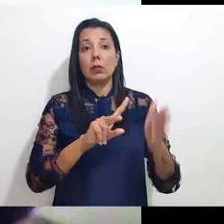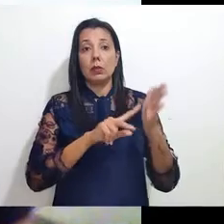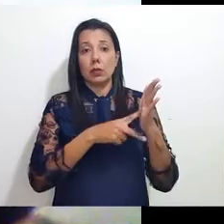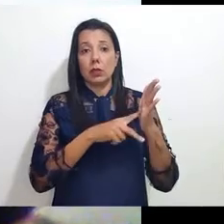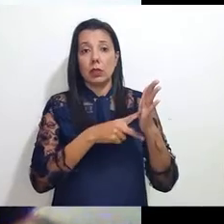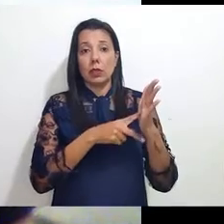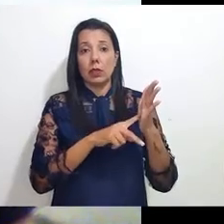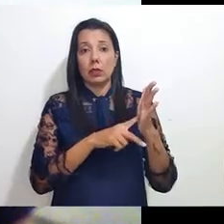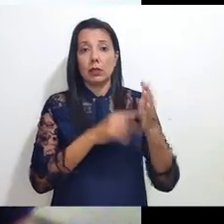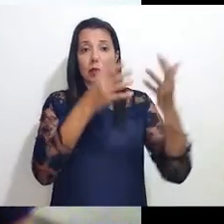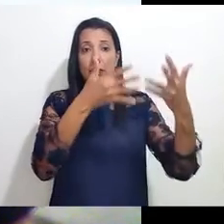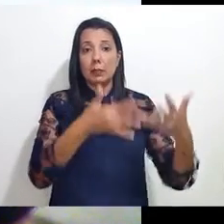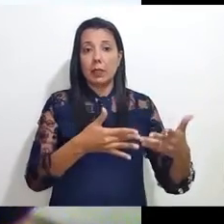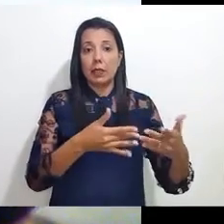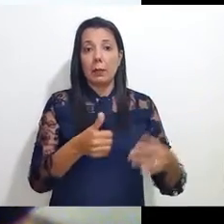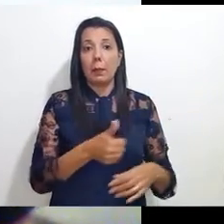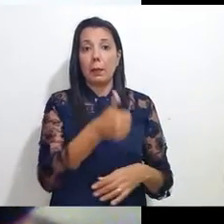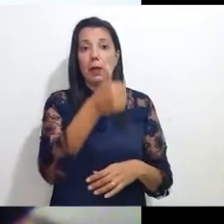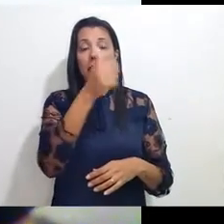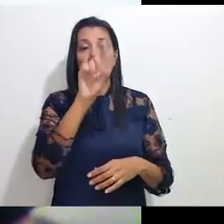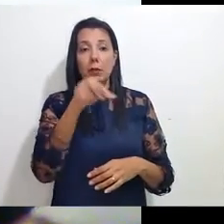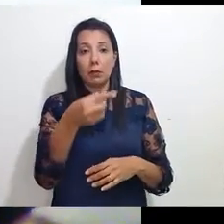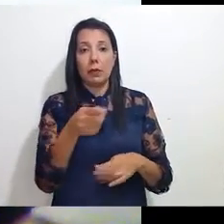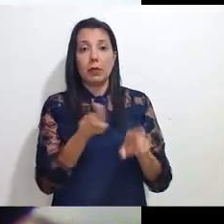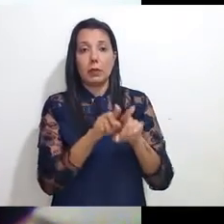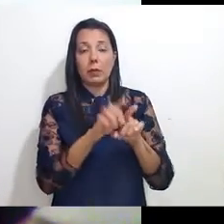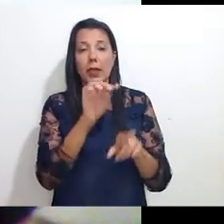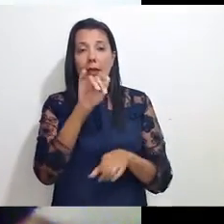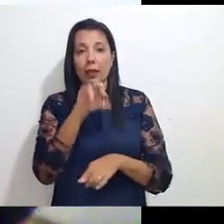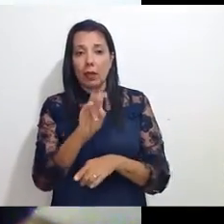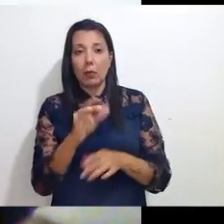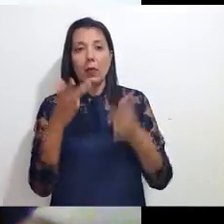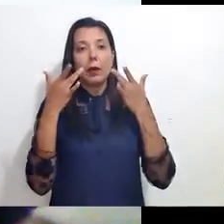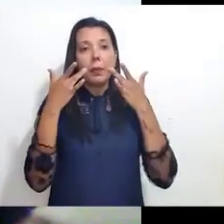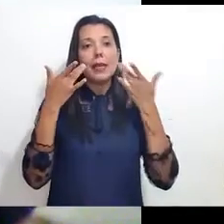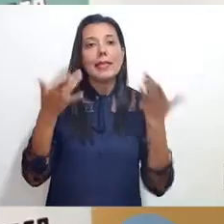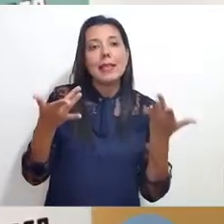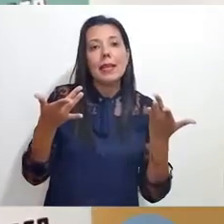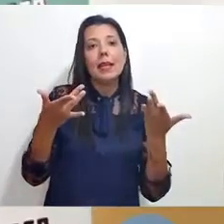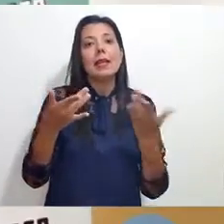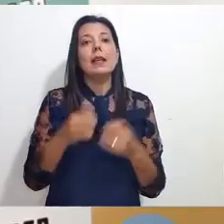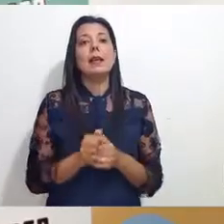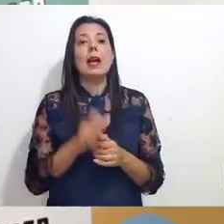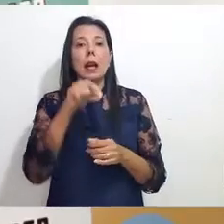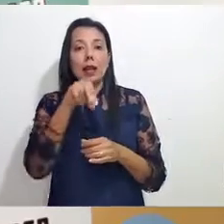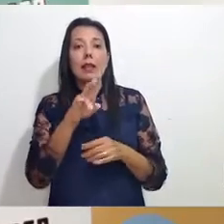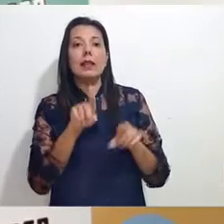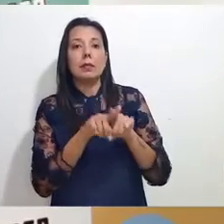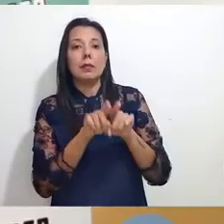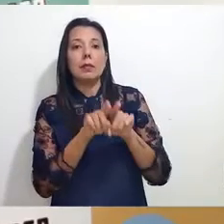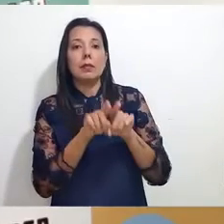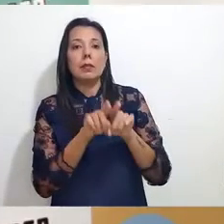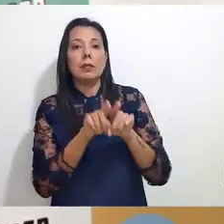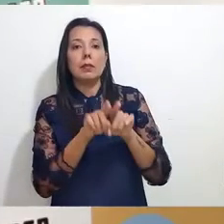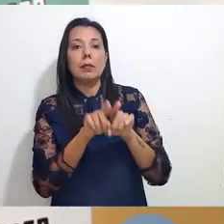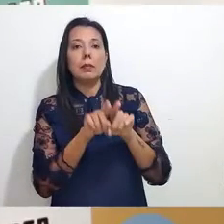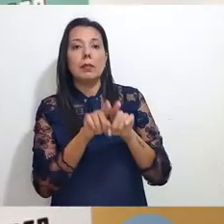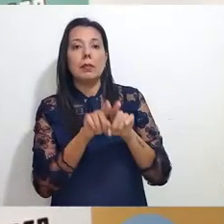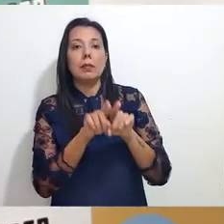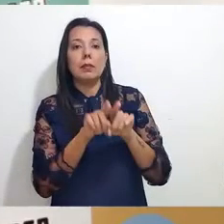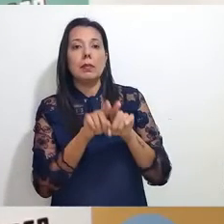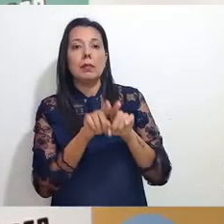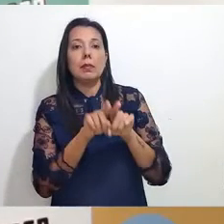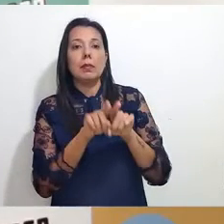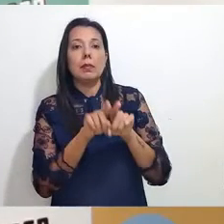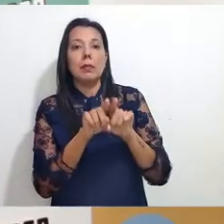um pouco. E depois a Thelma também se apresenta, a Ana também se apresenta. Um programa bastante informal aqui, com bastante tempo, para